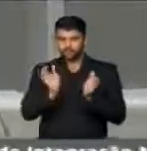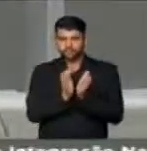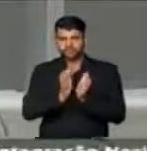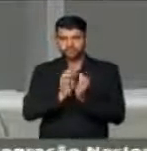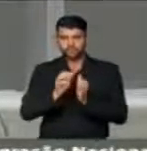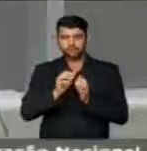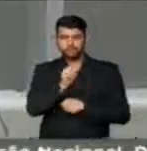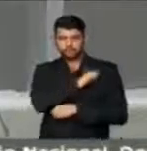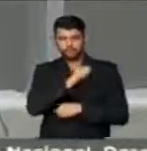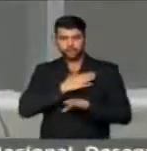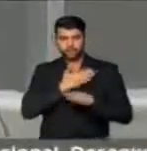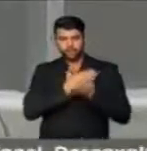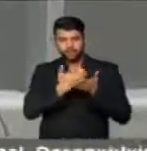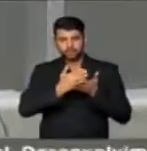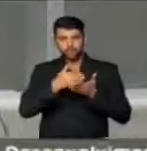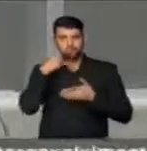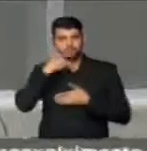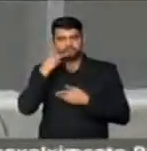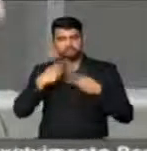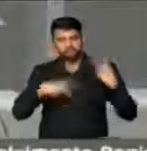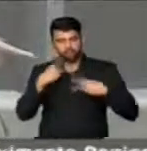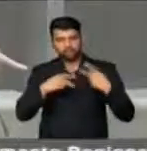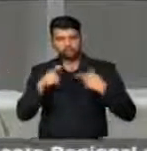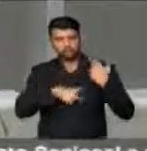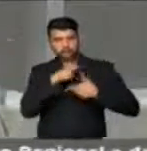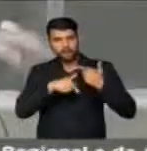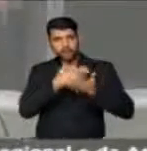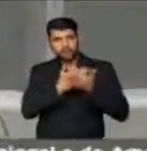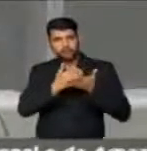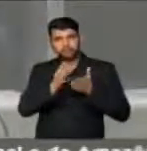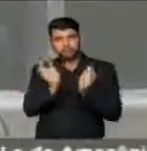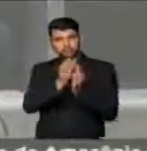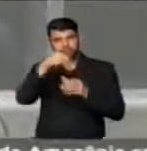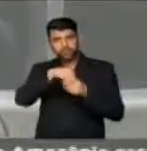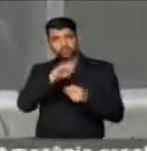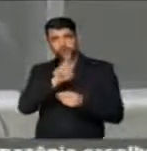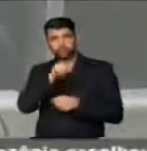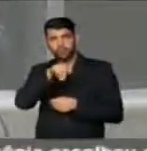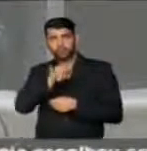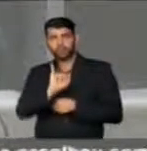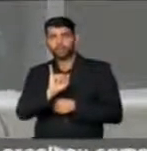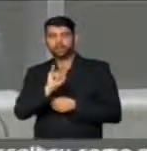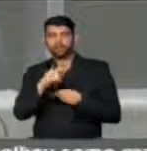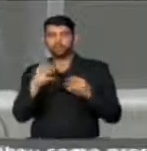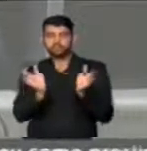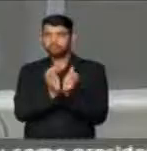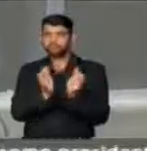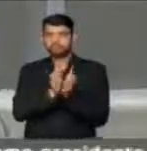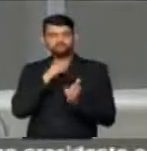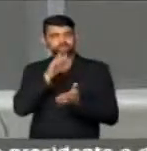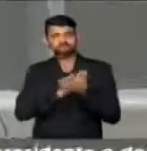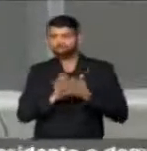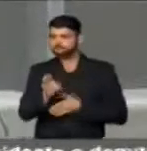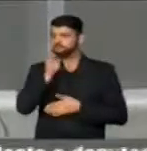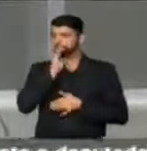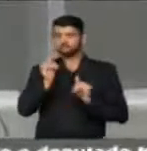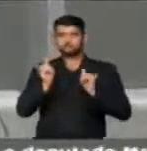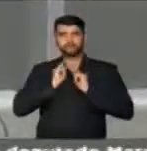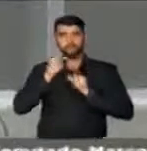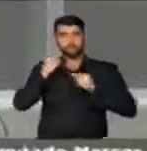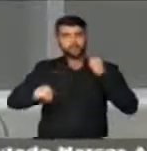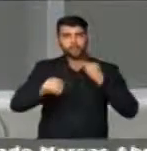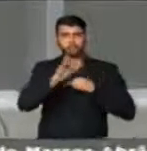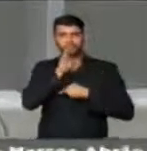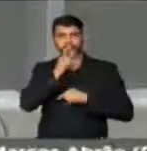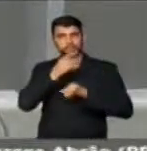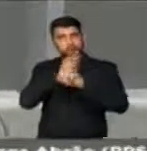vieram para a política através da luta estudantil, que esse movimento não irá intimidar a UNE, que esse movimento não irá calar o movimento social e